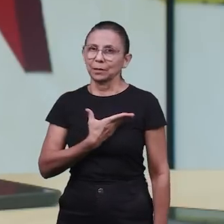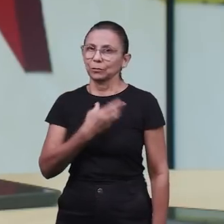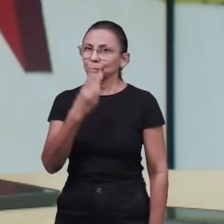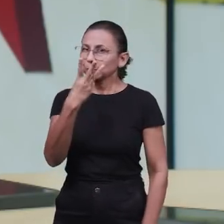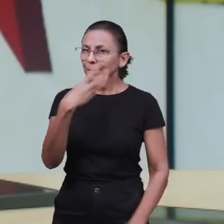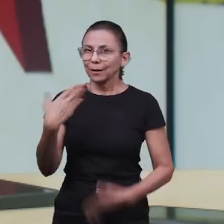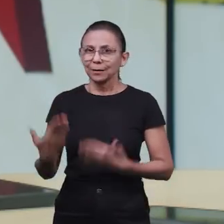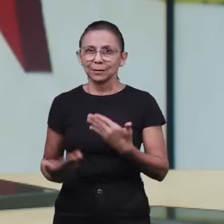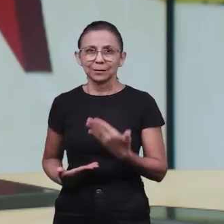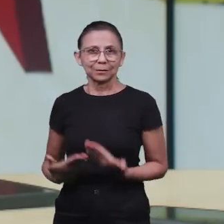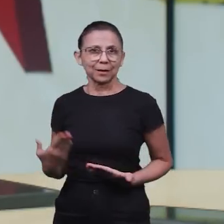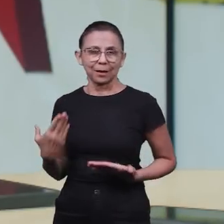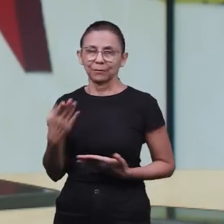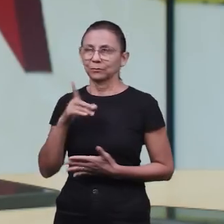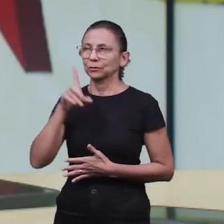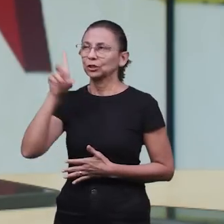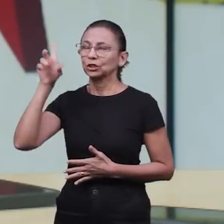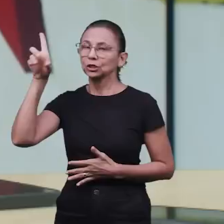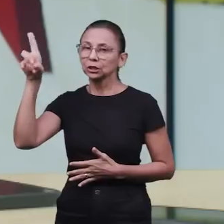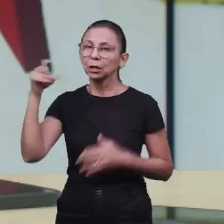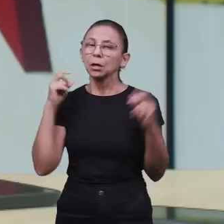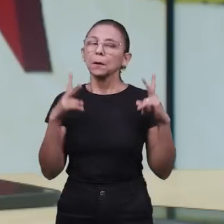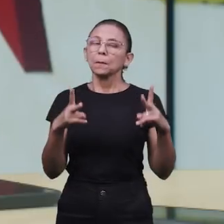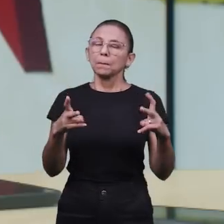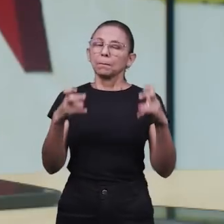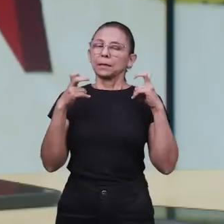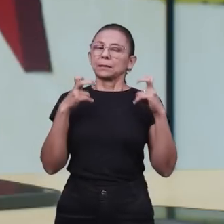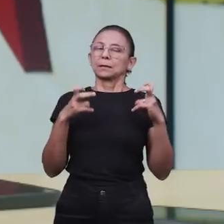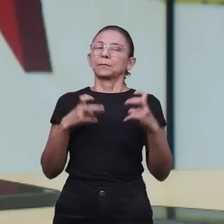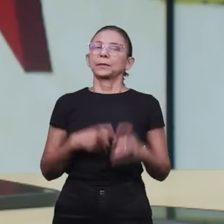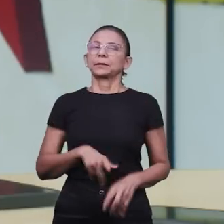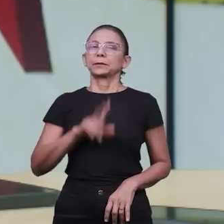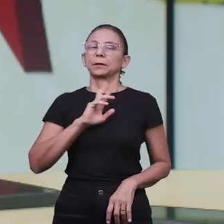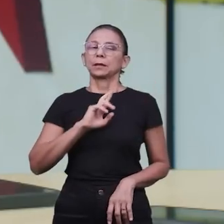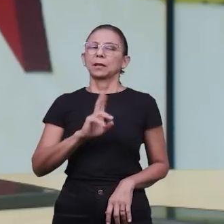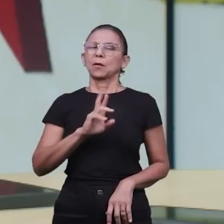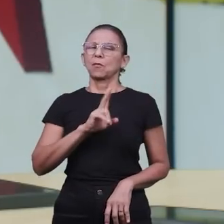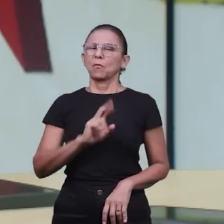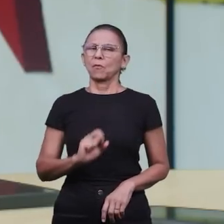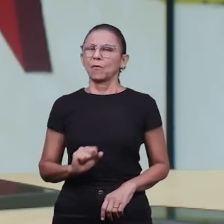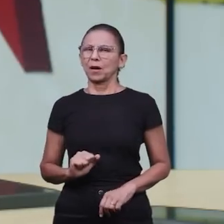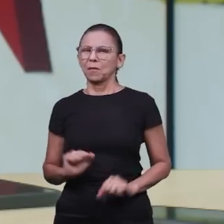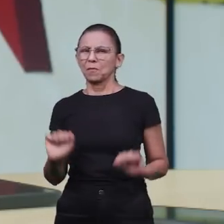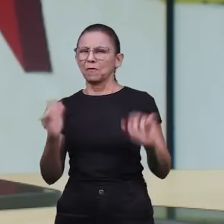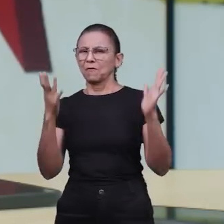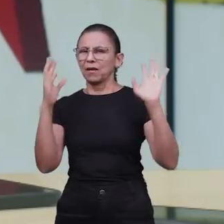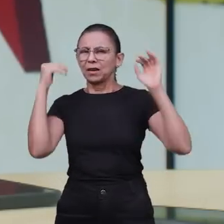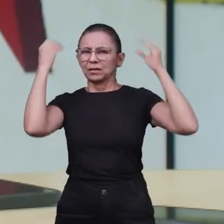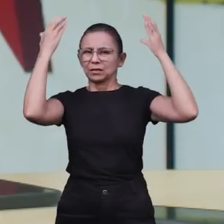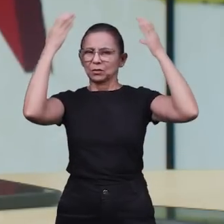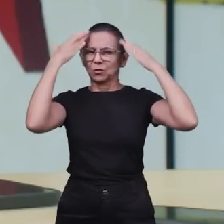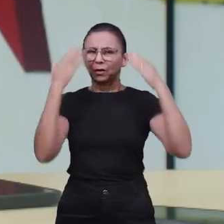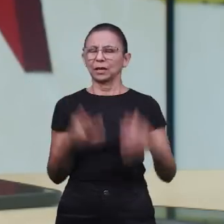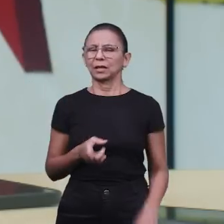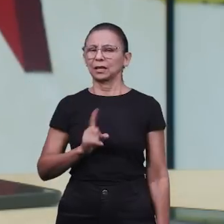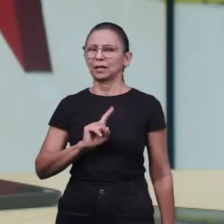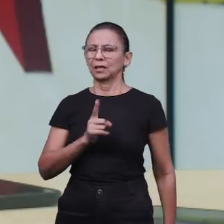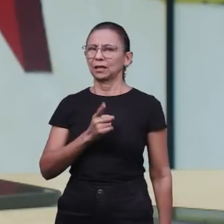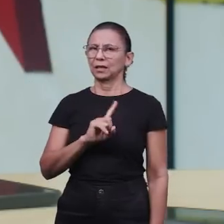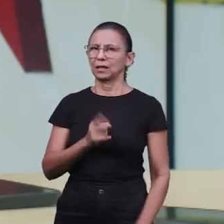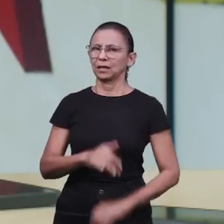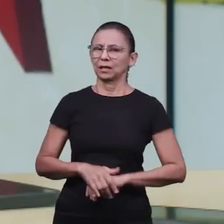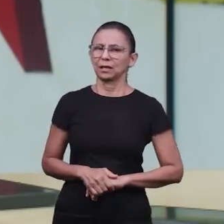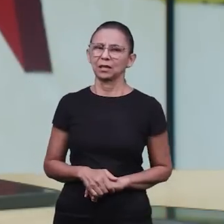era apenas um evento social, não era apenas uma festa do rei, não era apenas algo comum